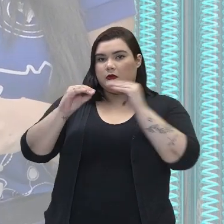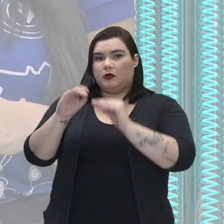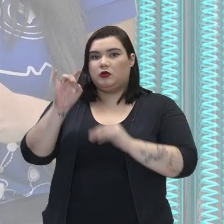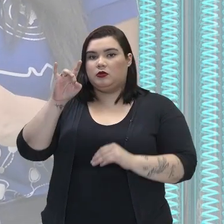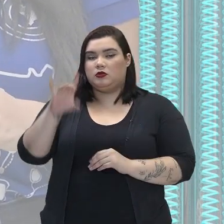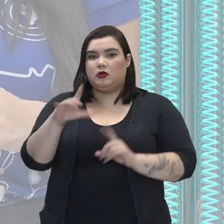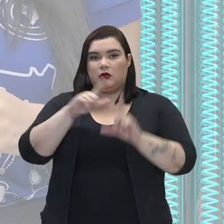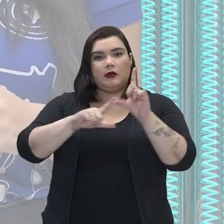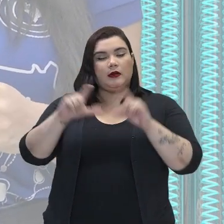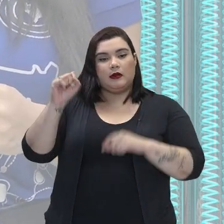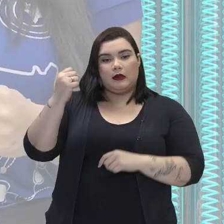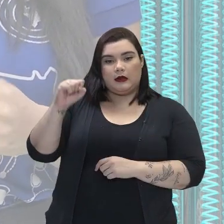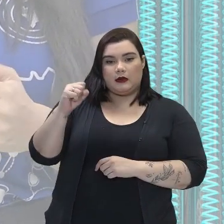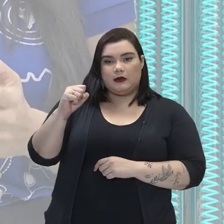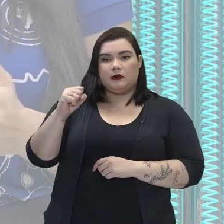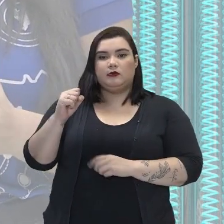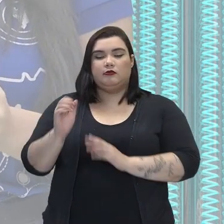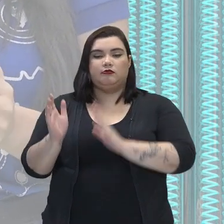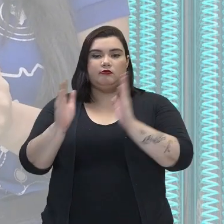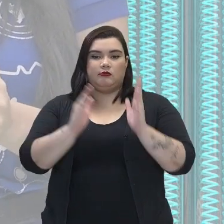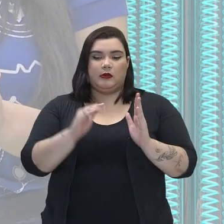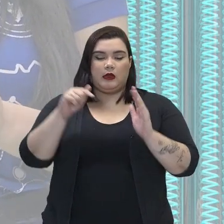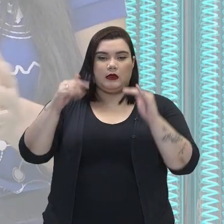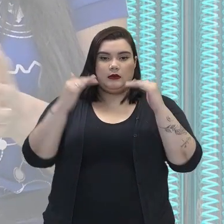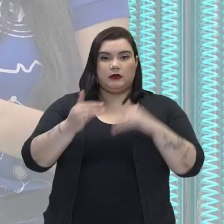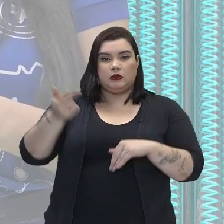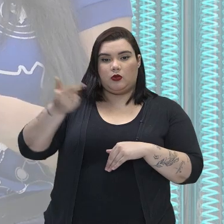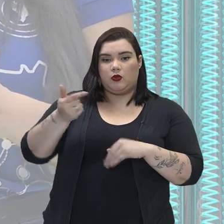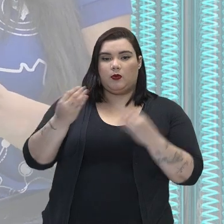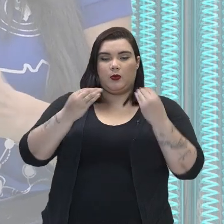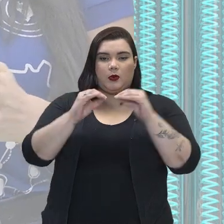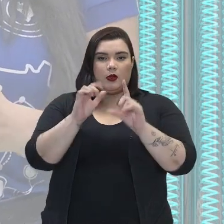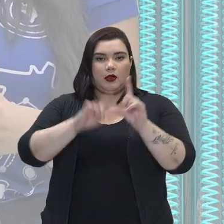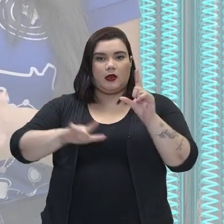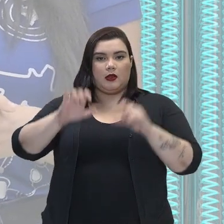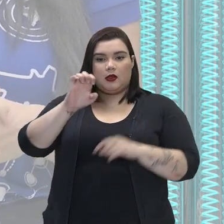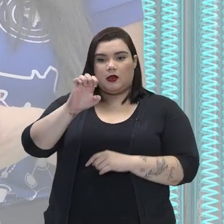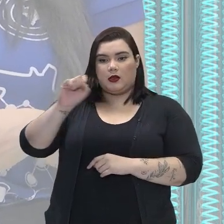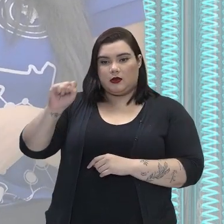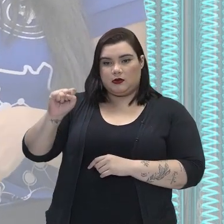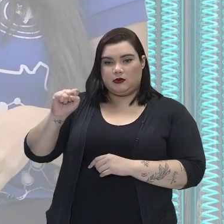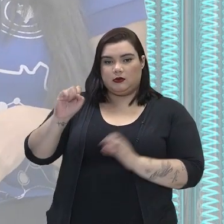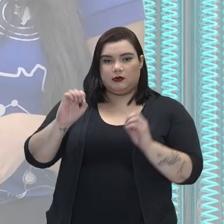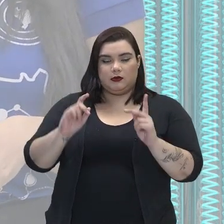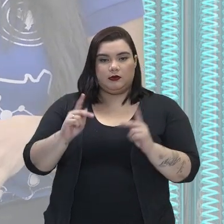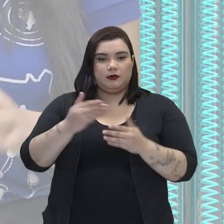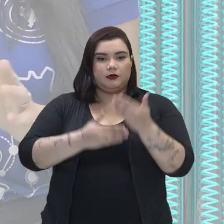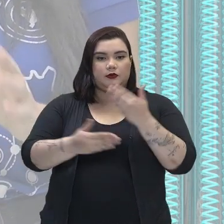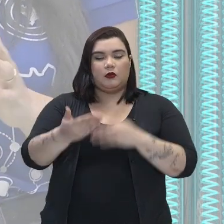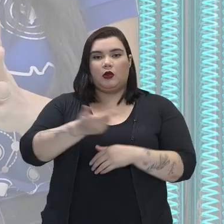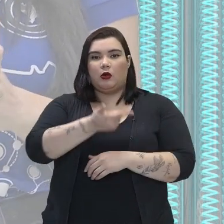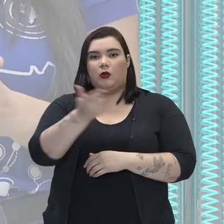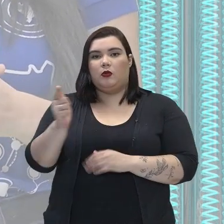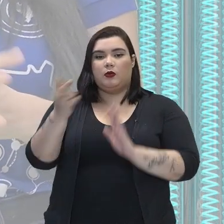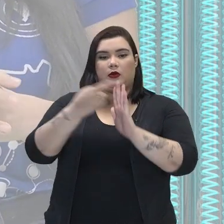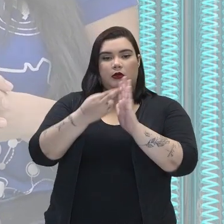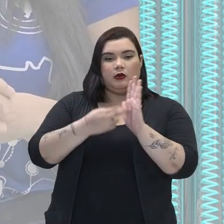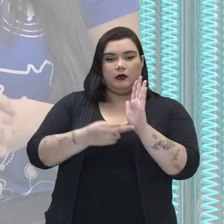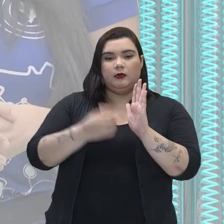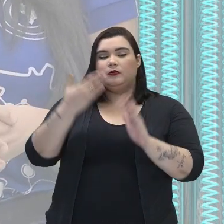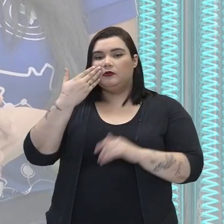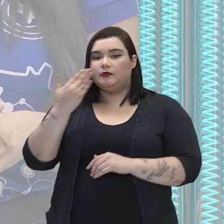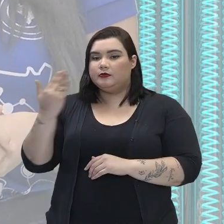S e nessa, como terminou em X, eu acrescentei o ES, ok? Então vamos adiante que temos mais algumas regrinhas,